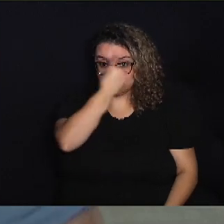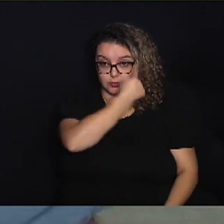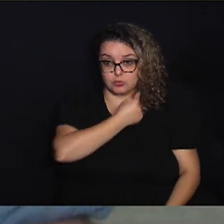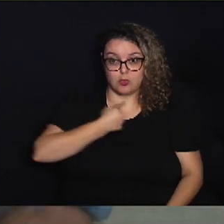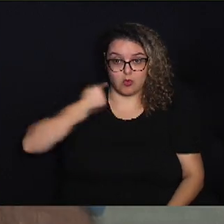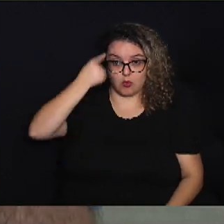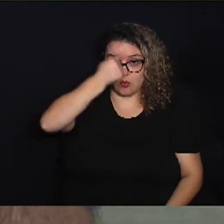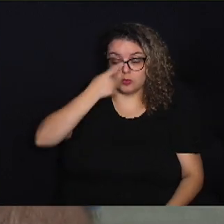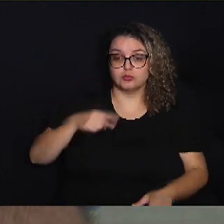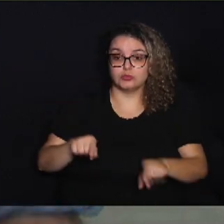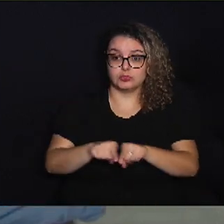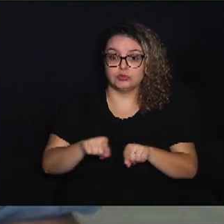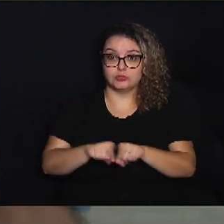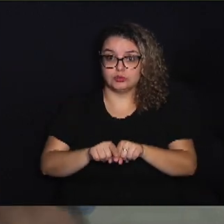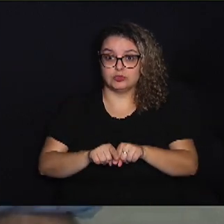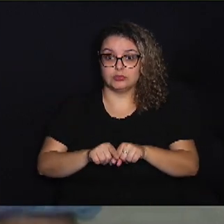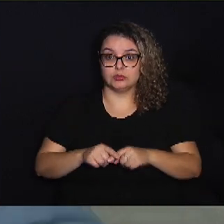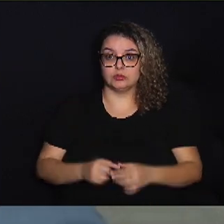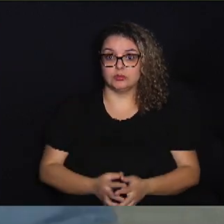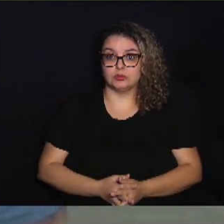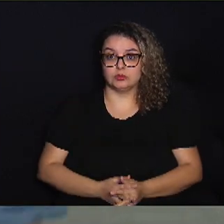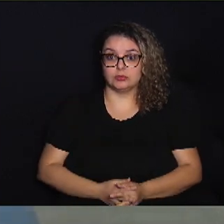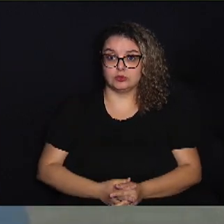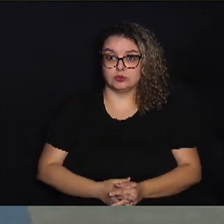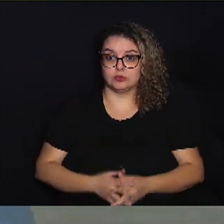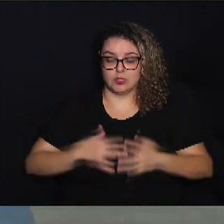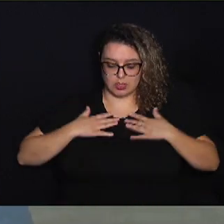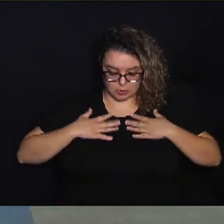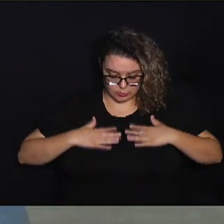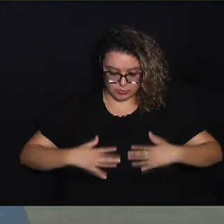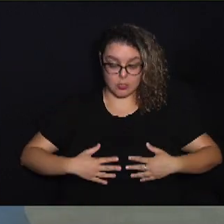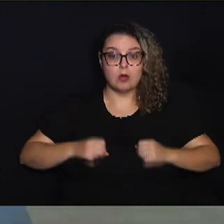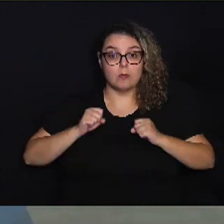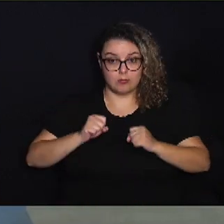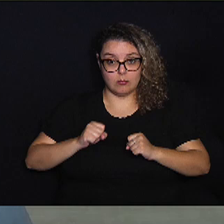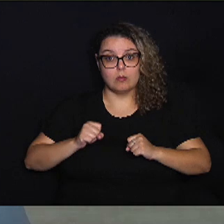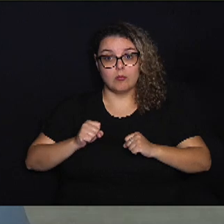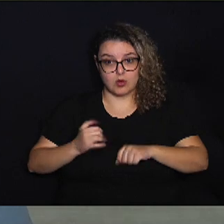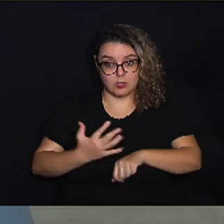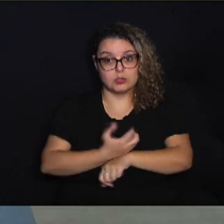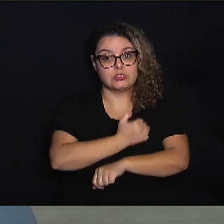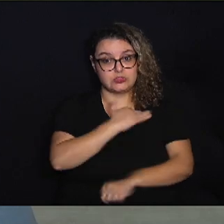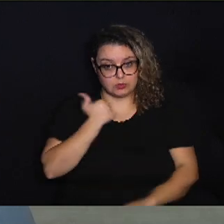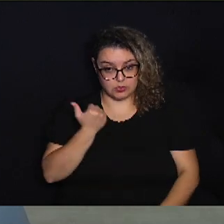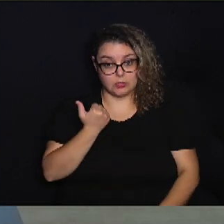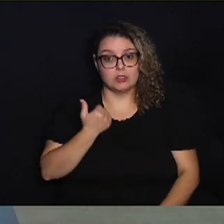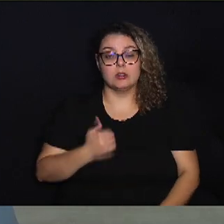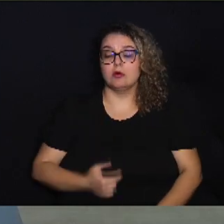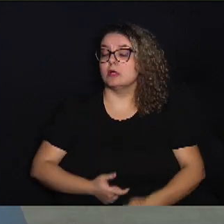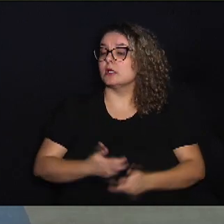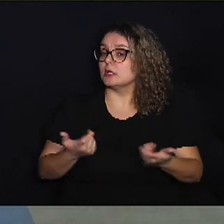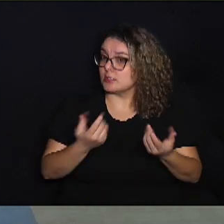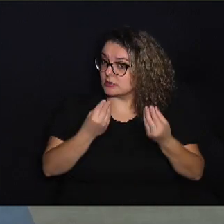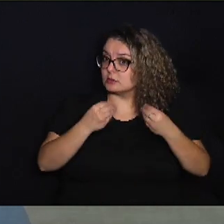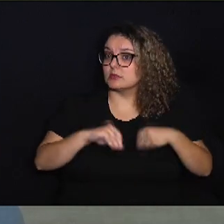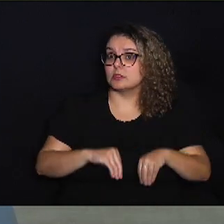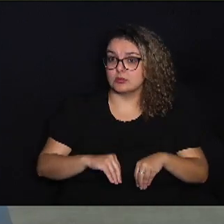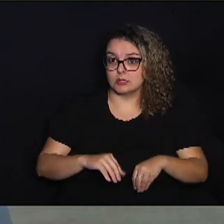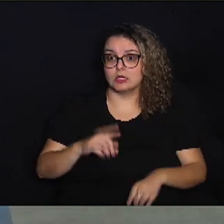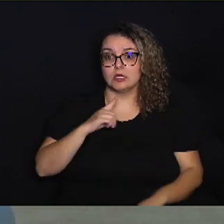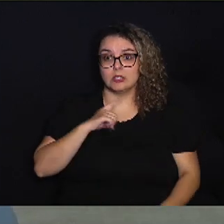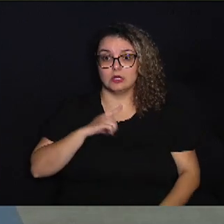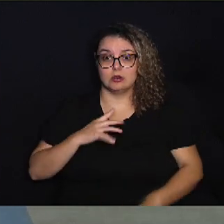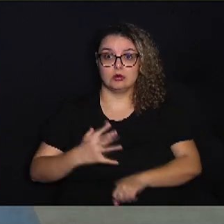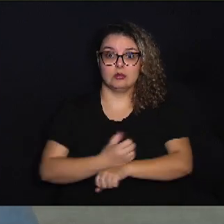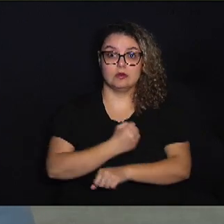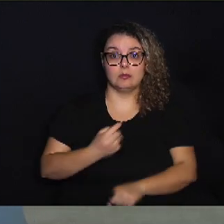principalmente na parte do peito. As queimaduras causam grandes danos, né? Existe a queimadura de